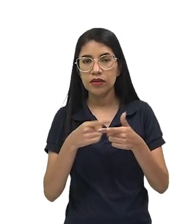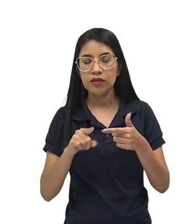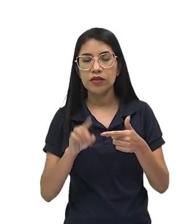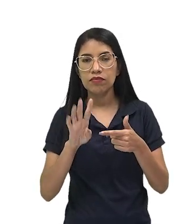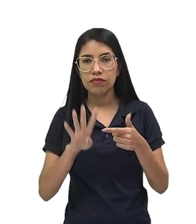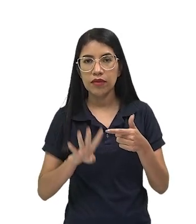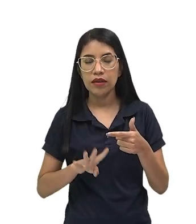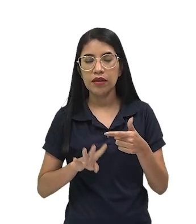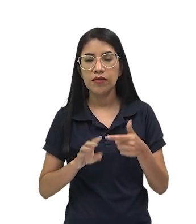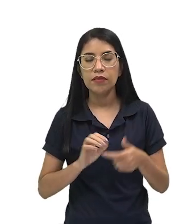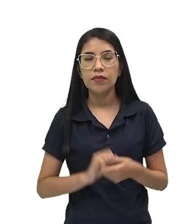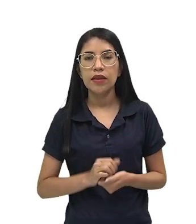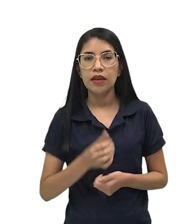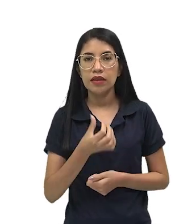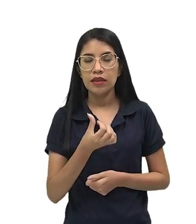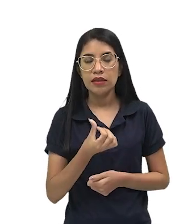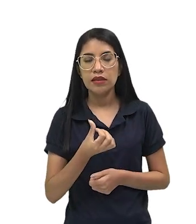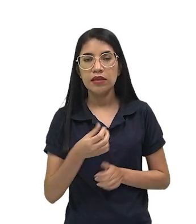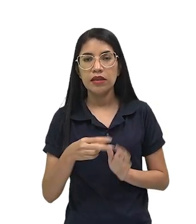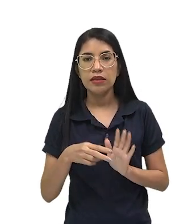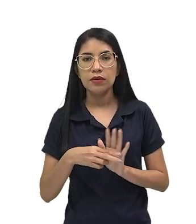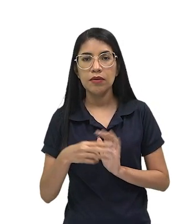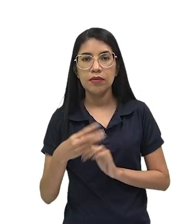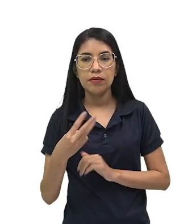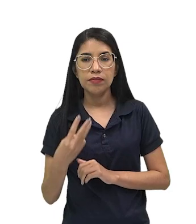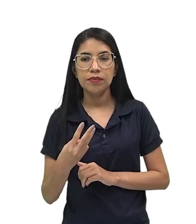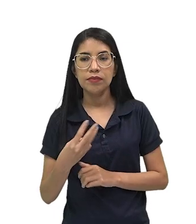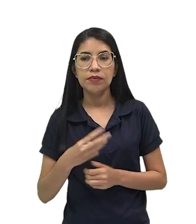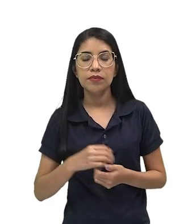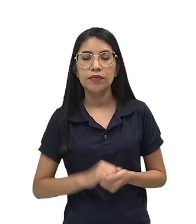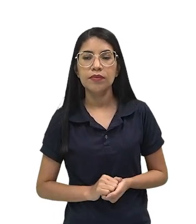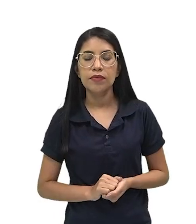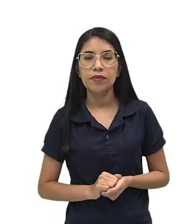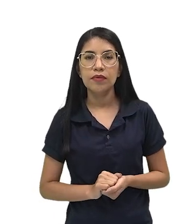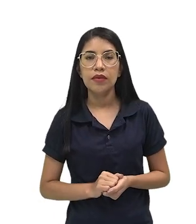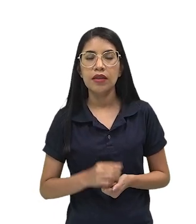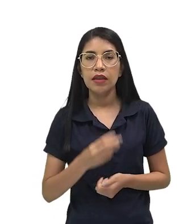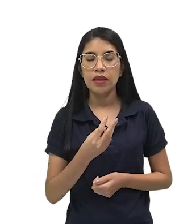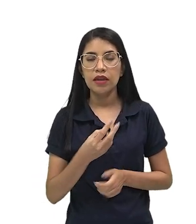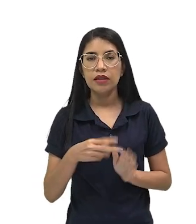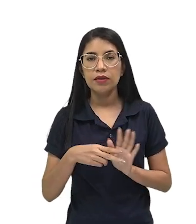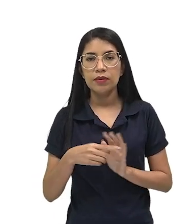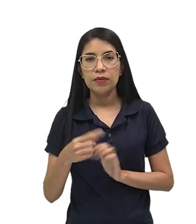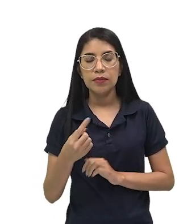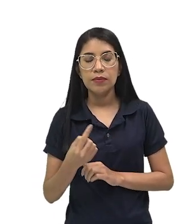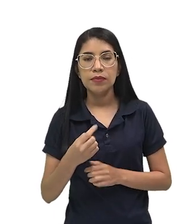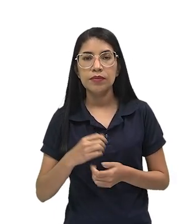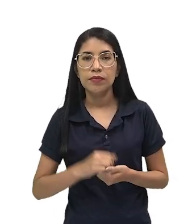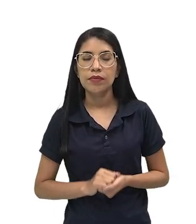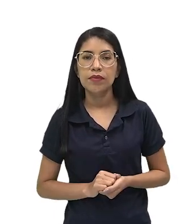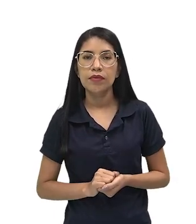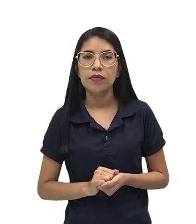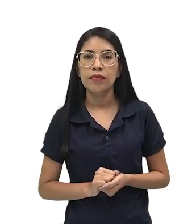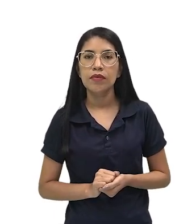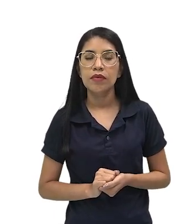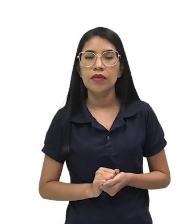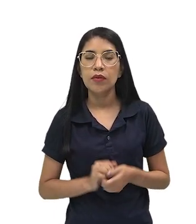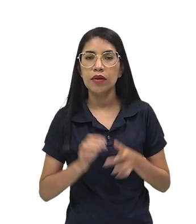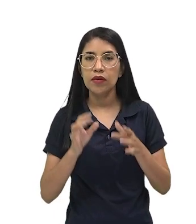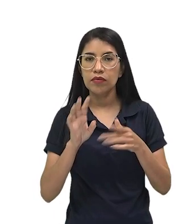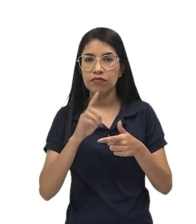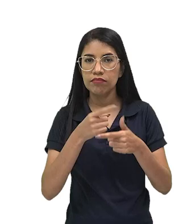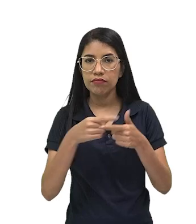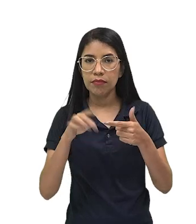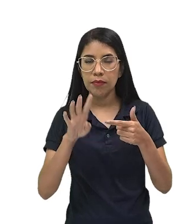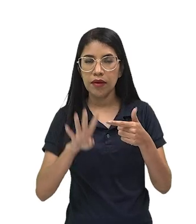divisível por 2. 6 é por 2, vai dar 3. Ó, 3 dá 1, está aqui. Eu decompus um número em fatores